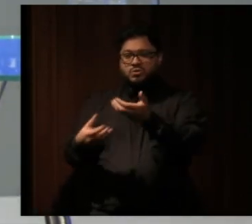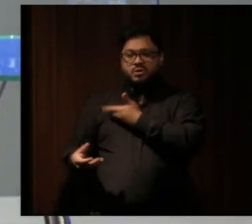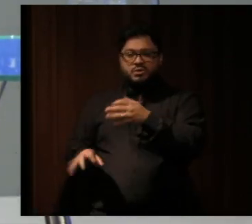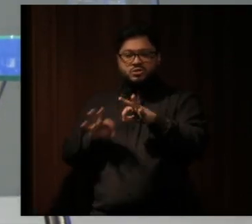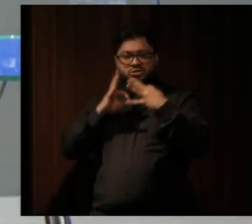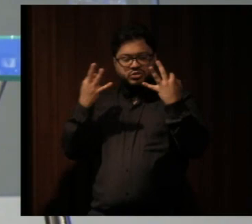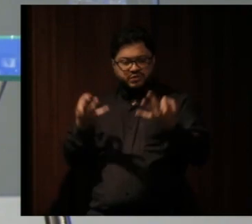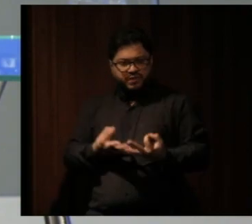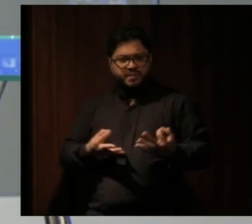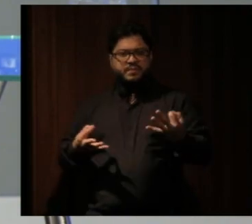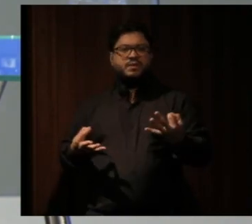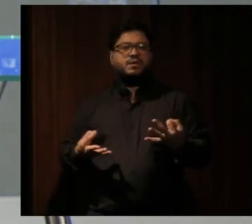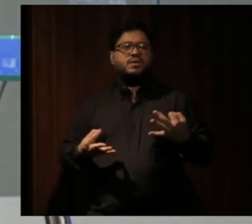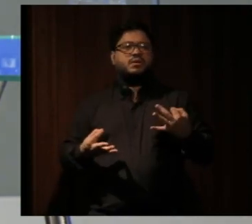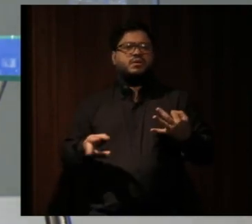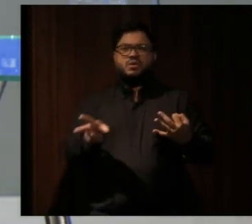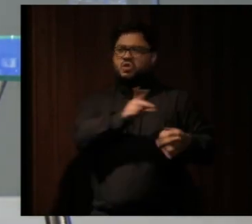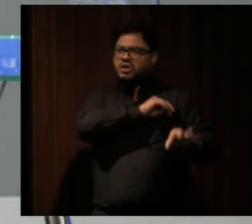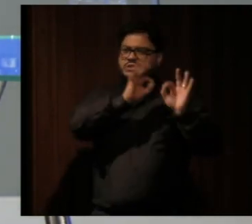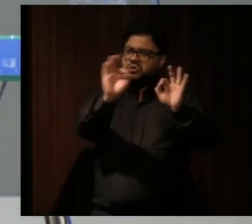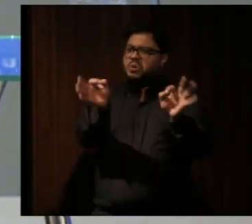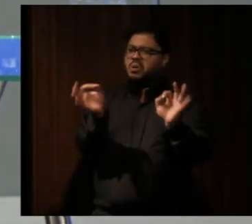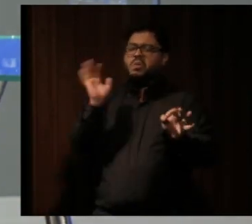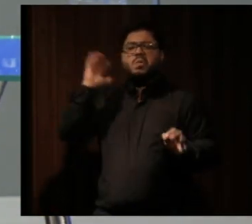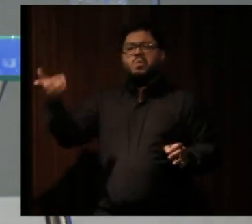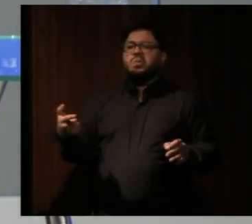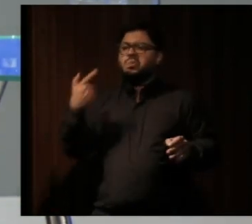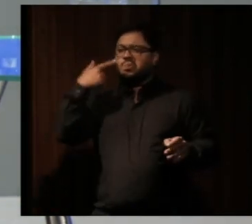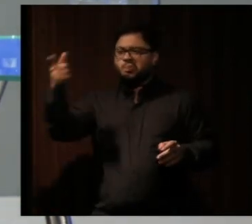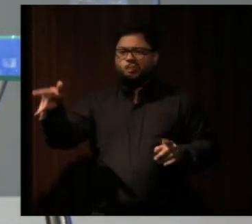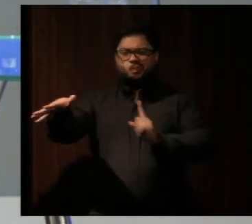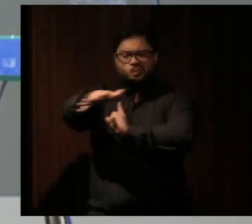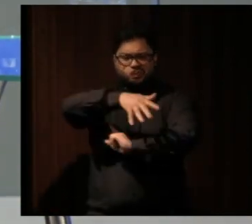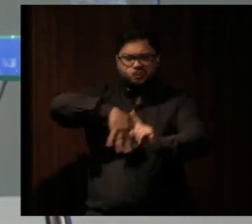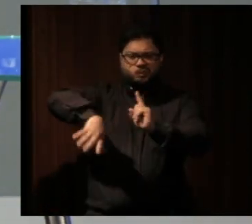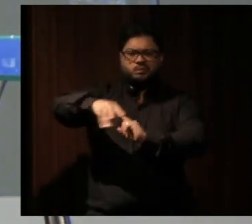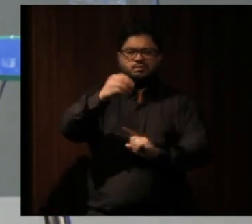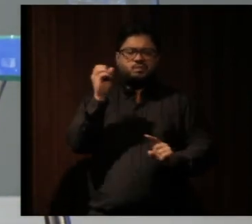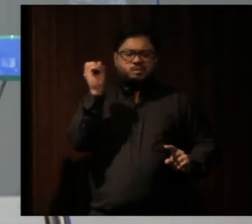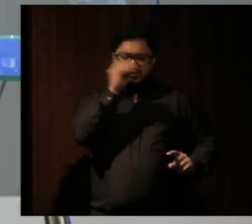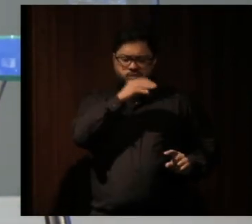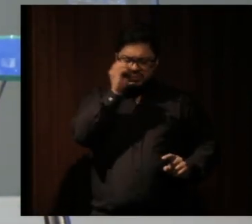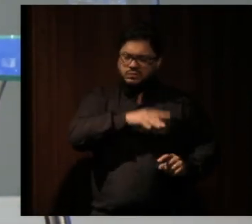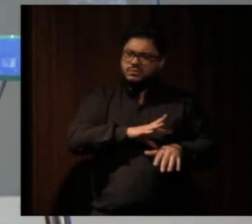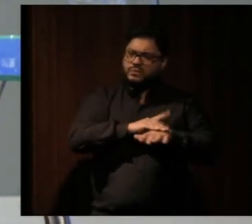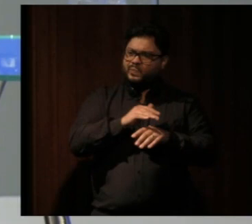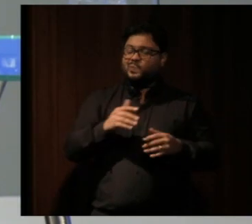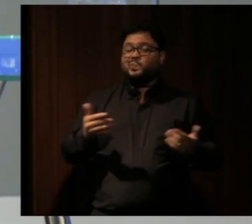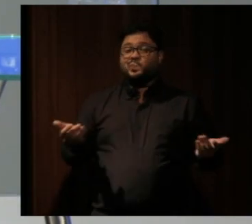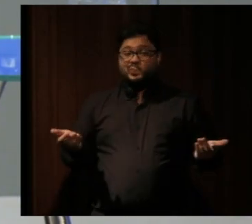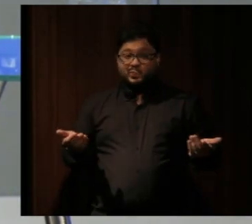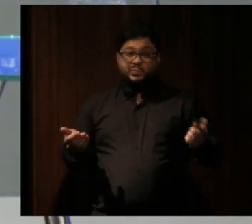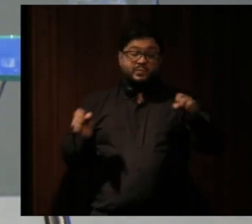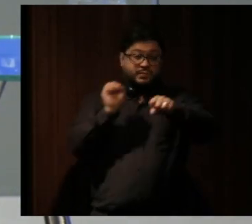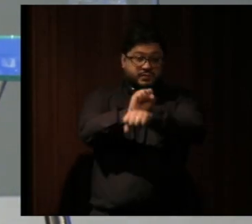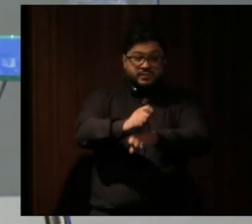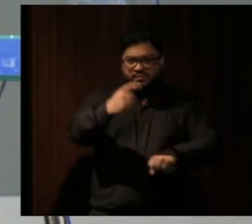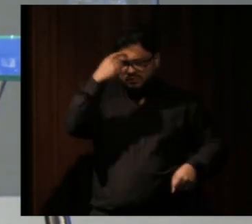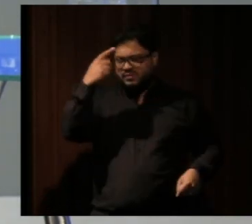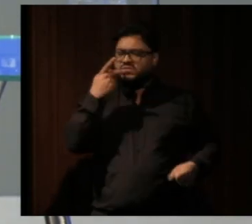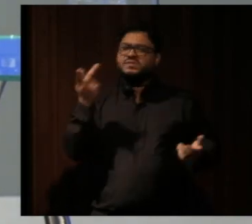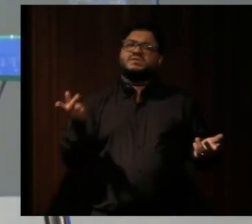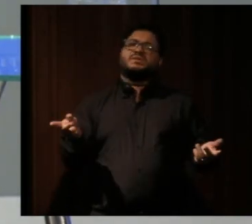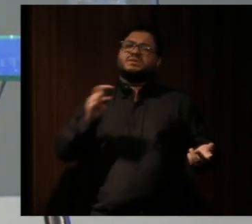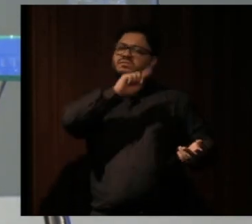de familiares Nossa que coisa horrível que aconteceu Olha como a nossa sociedade está violenta tá doente para pensa e fala